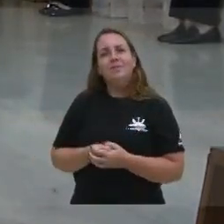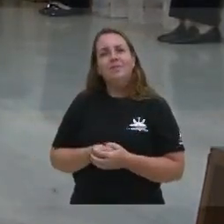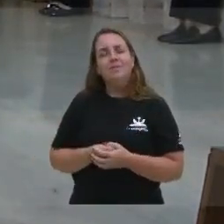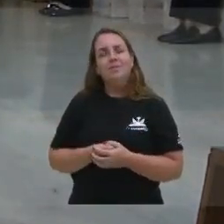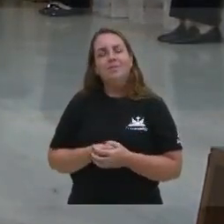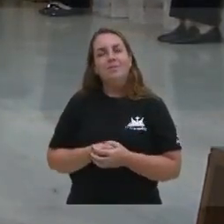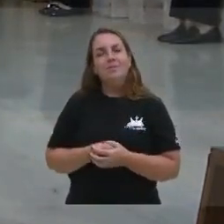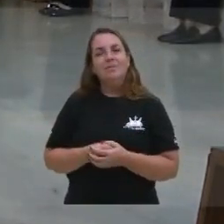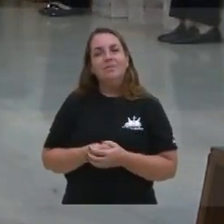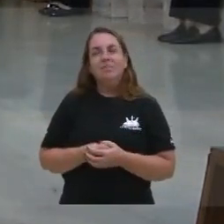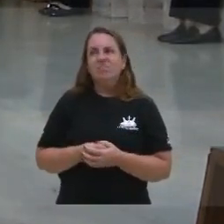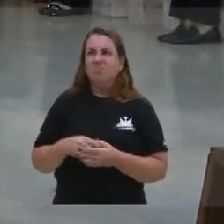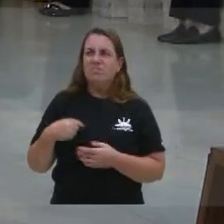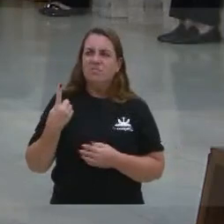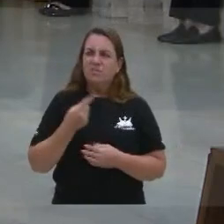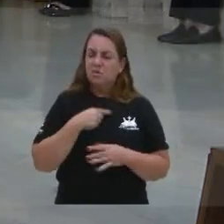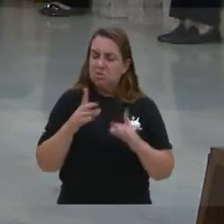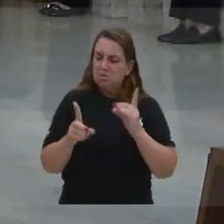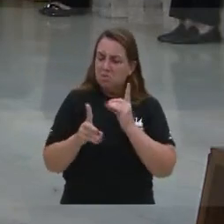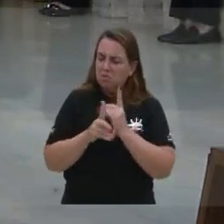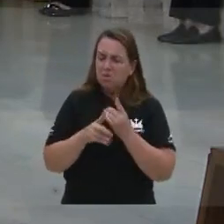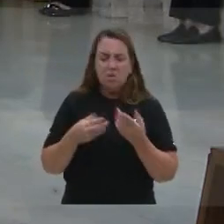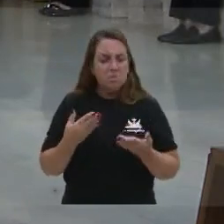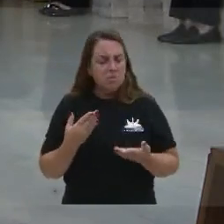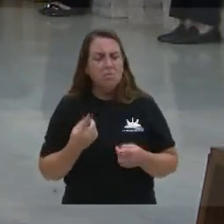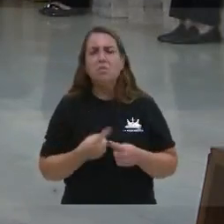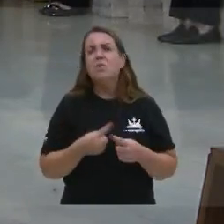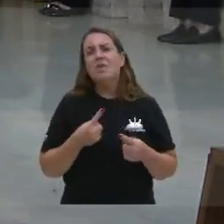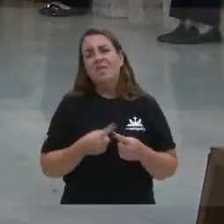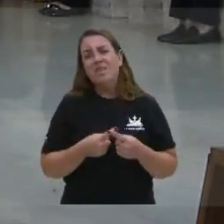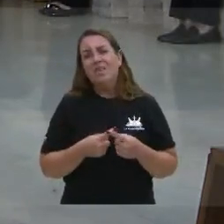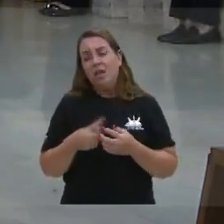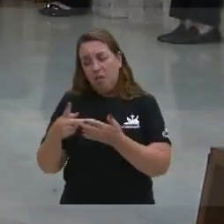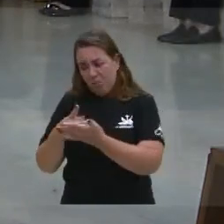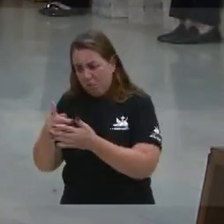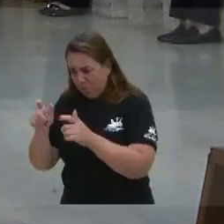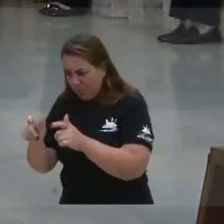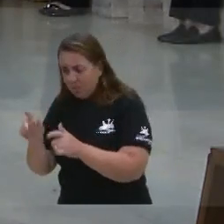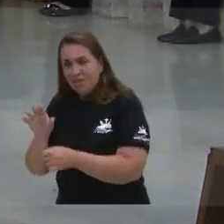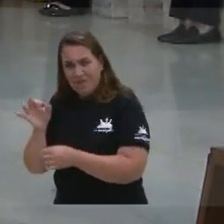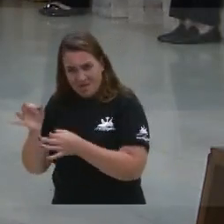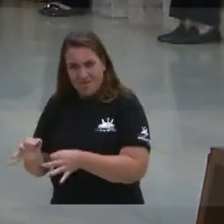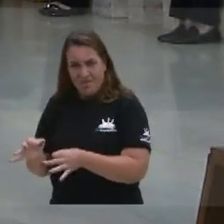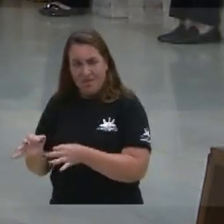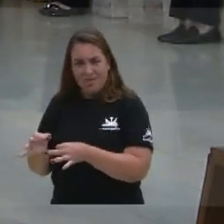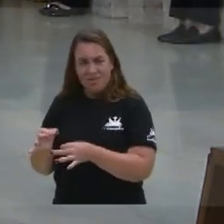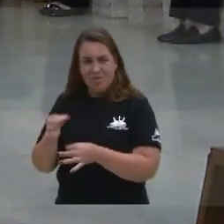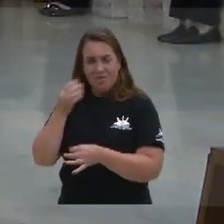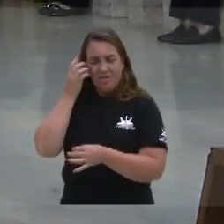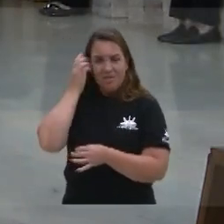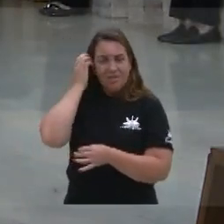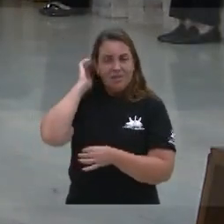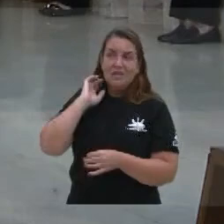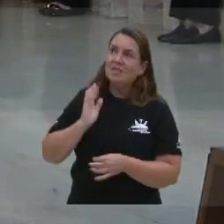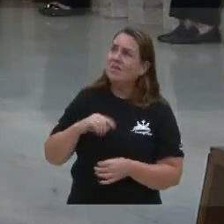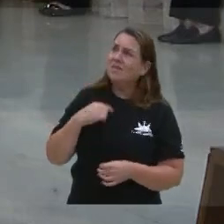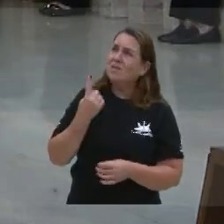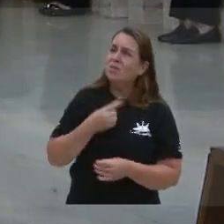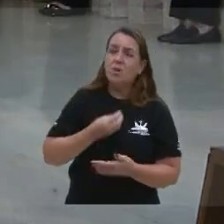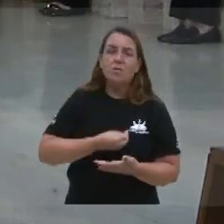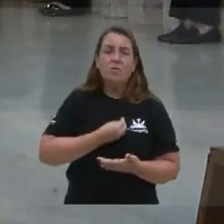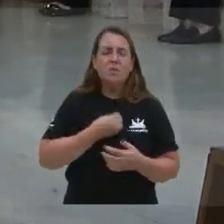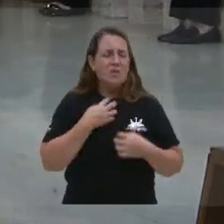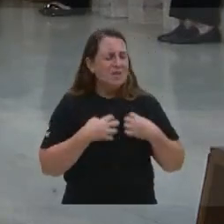E se nós não encontramos ainda, será porque nós estamos procurando no lugar certo? Se ainda vivemos